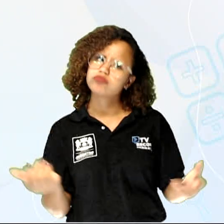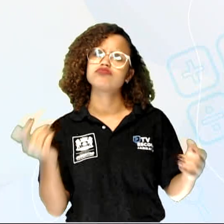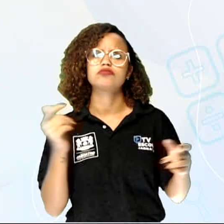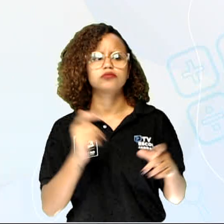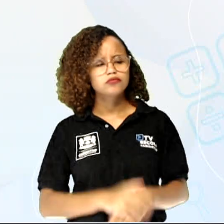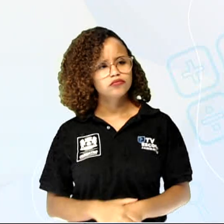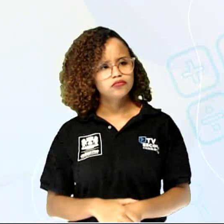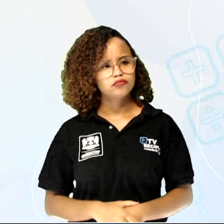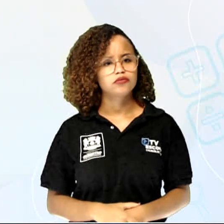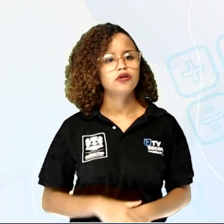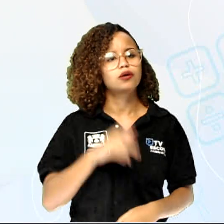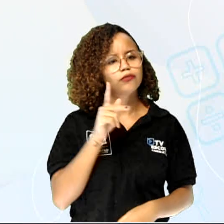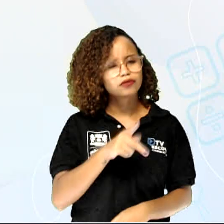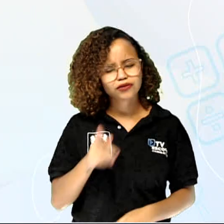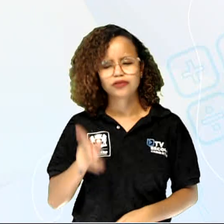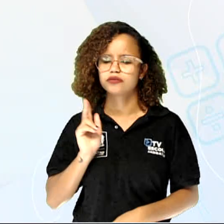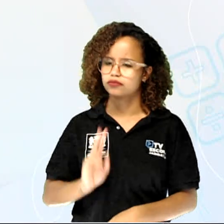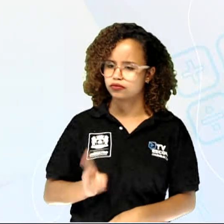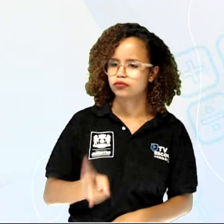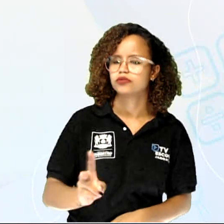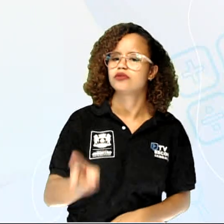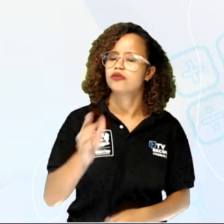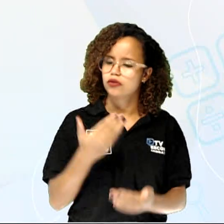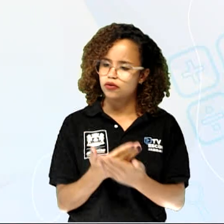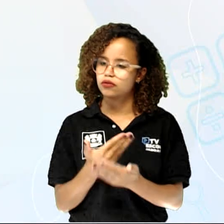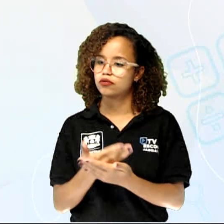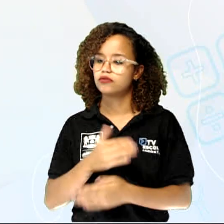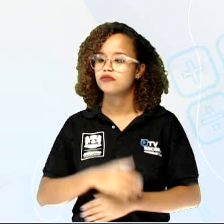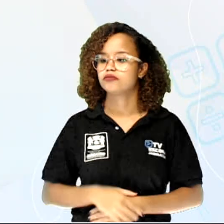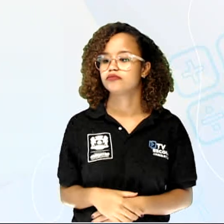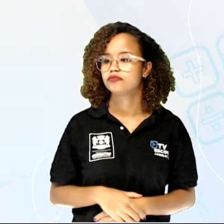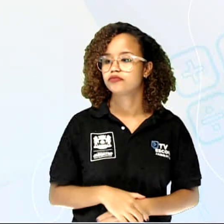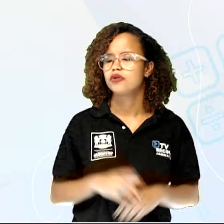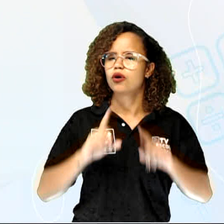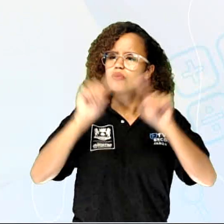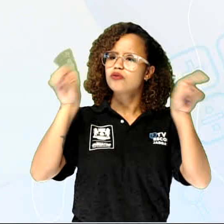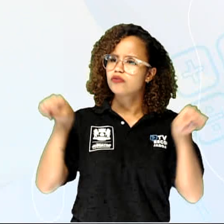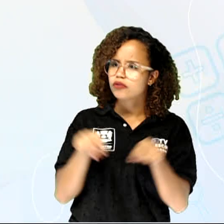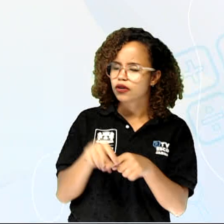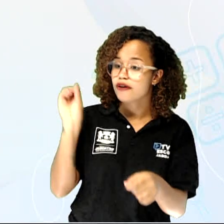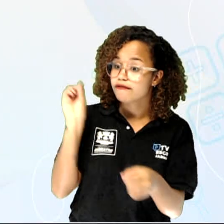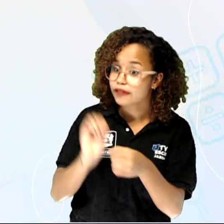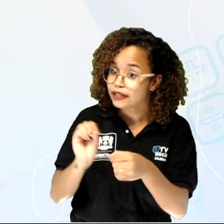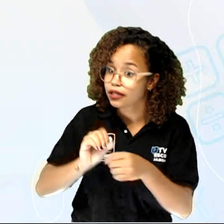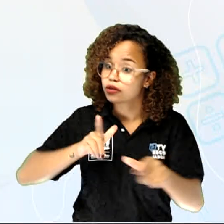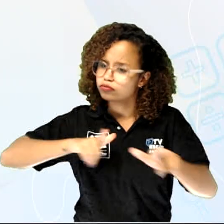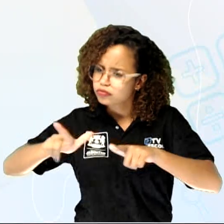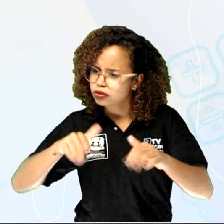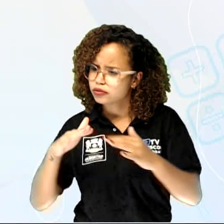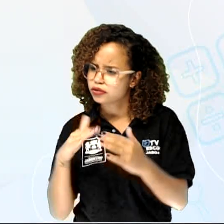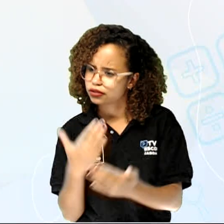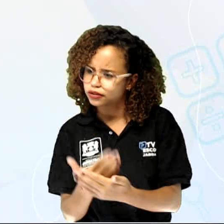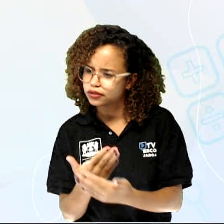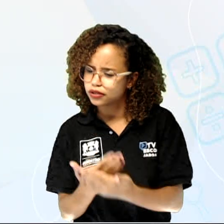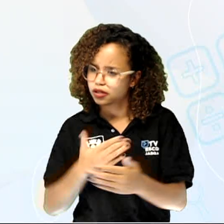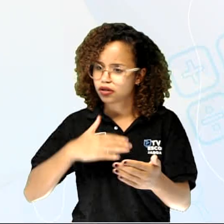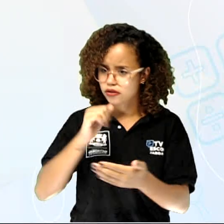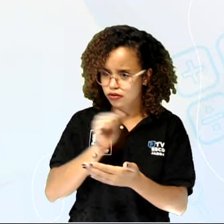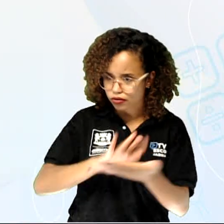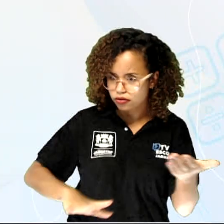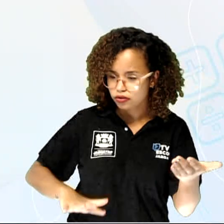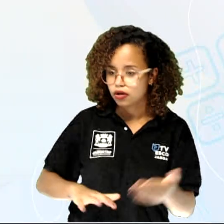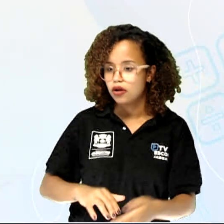a professora continua normalmente a aula. A turma, fizeram os trabalhos de casa? Imediatamente,